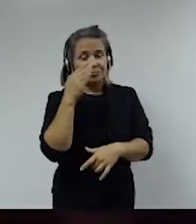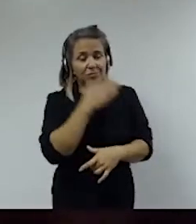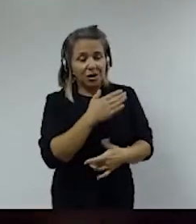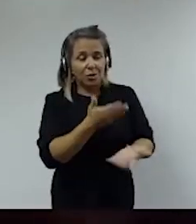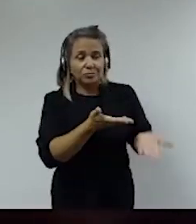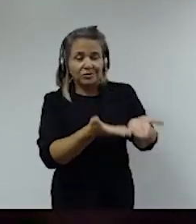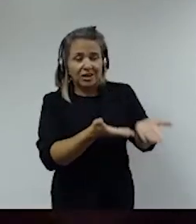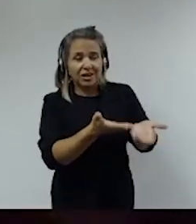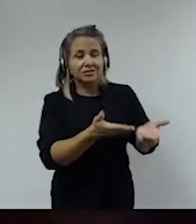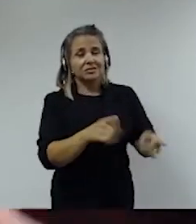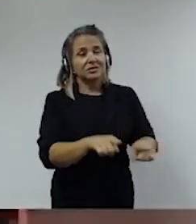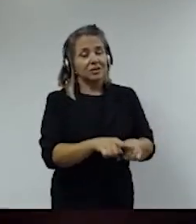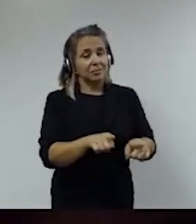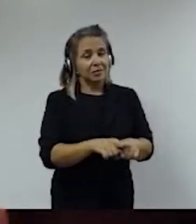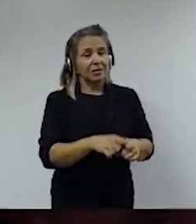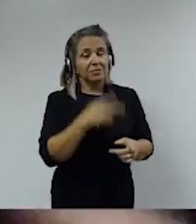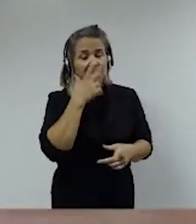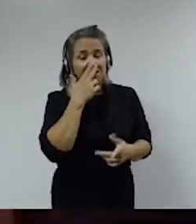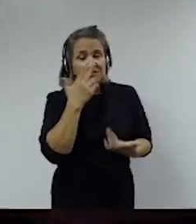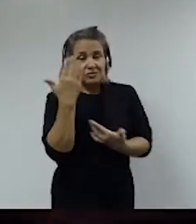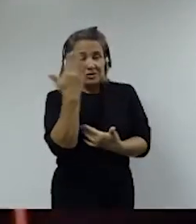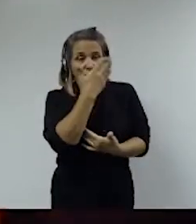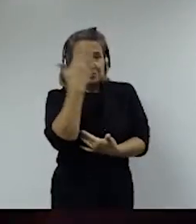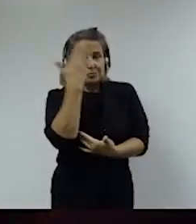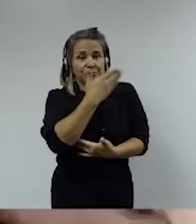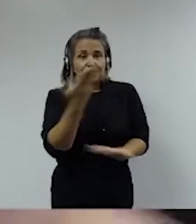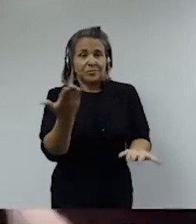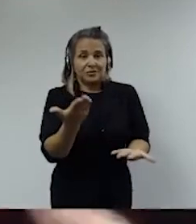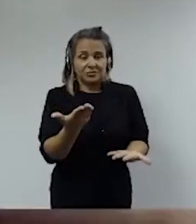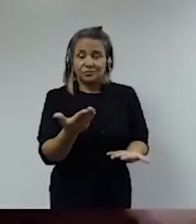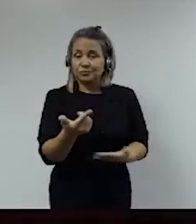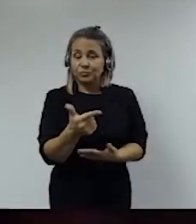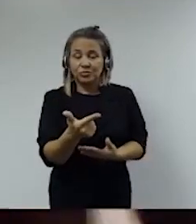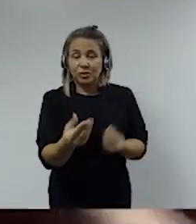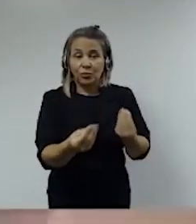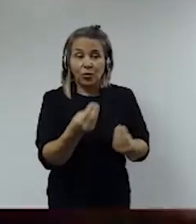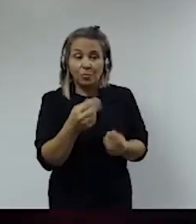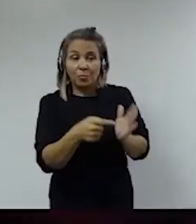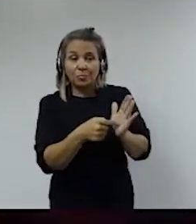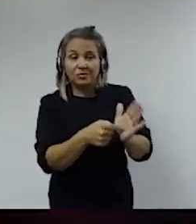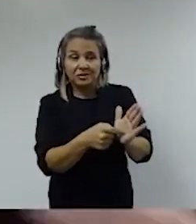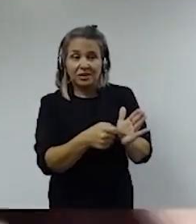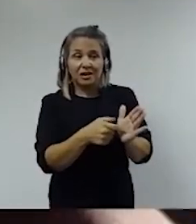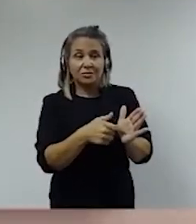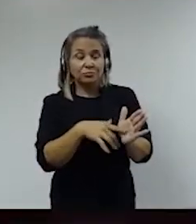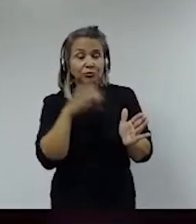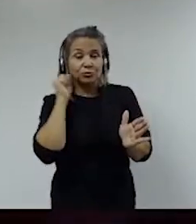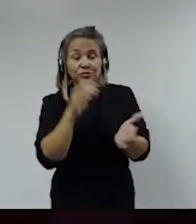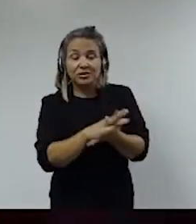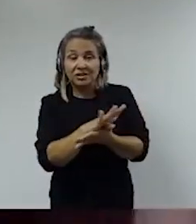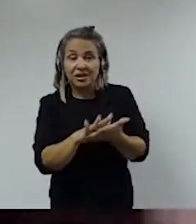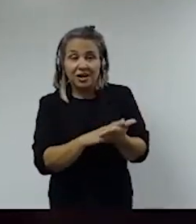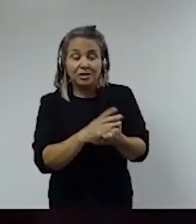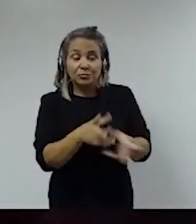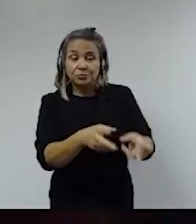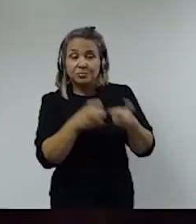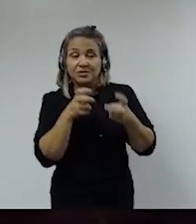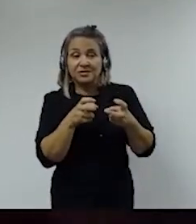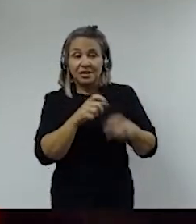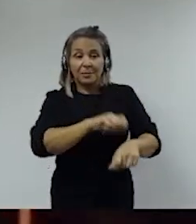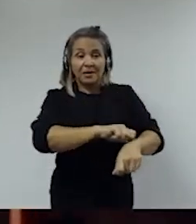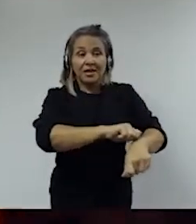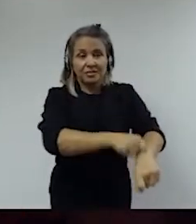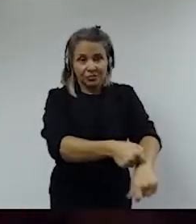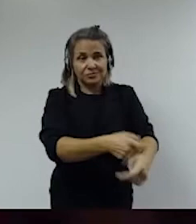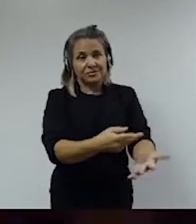fica praticamente assim, invisibilizados. Né? Não há como se ver, não há como se escutar, não se pode perceber a tortura.